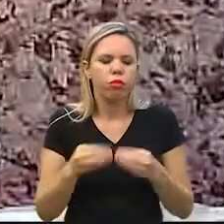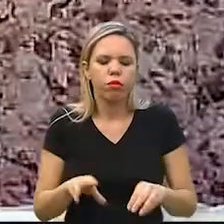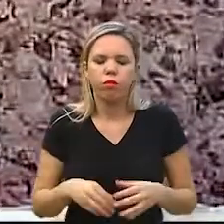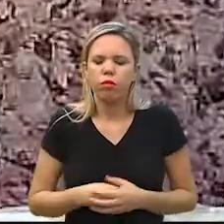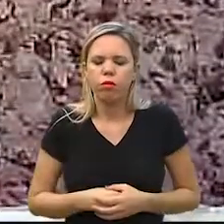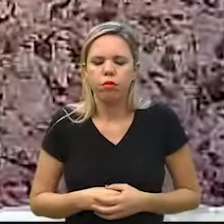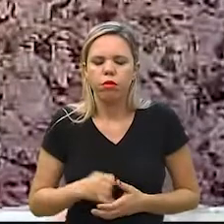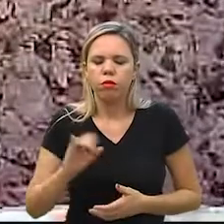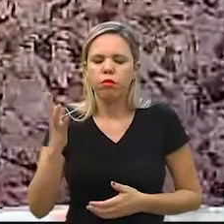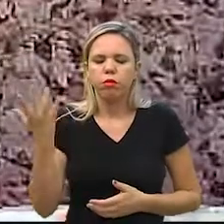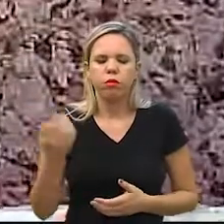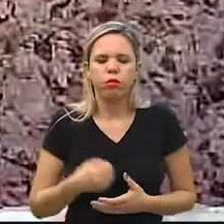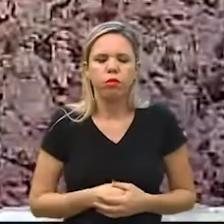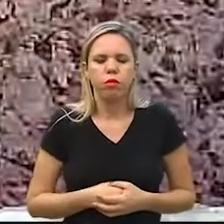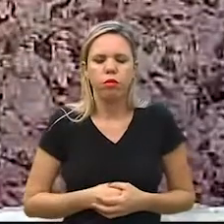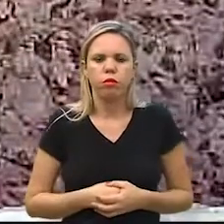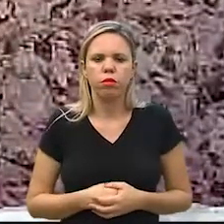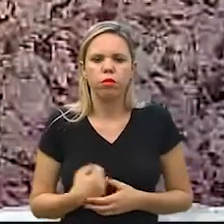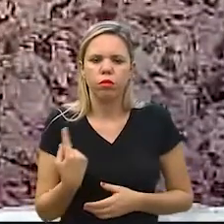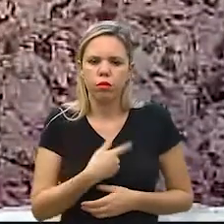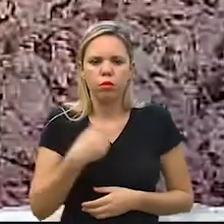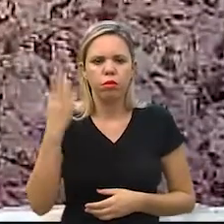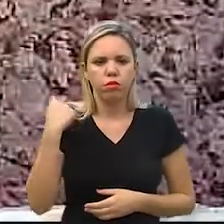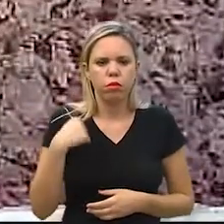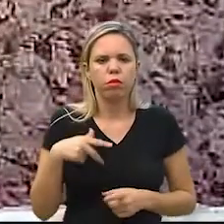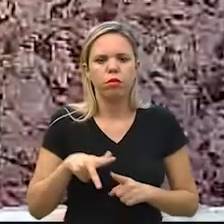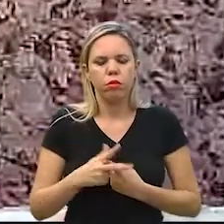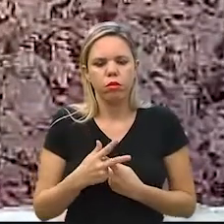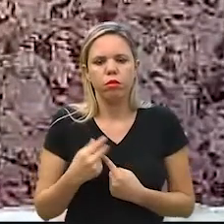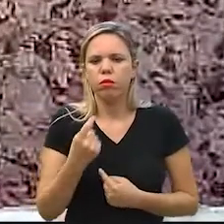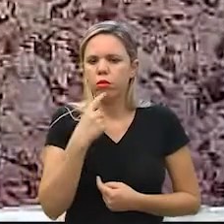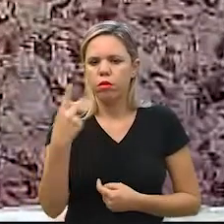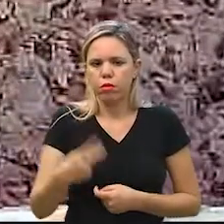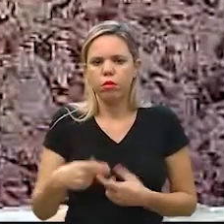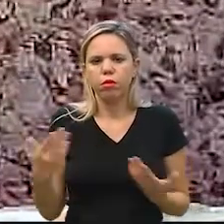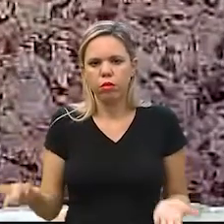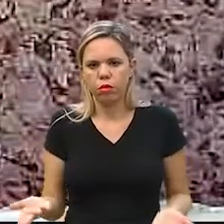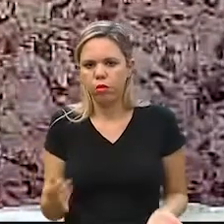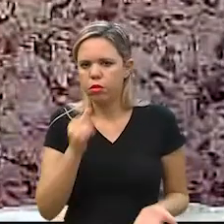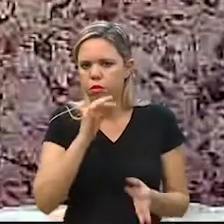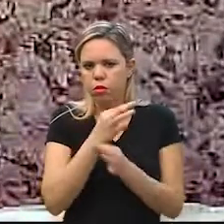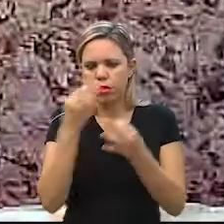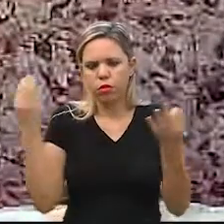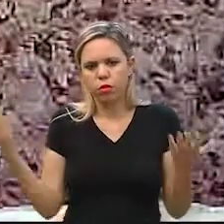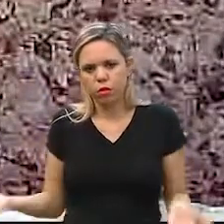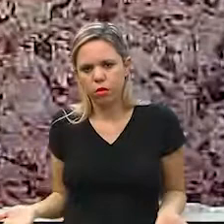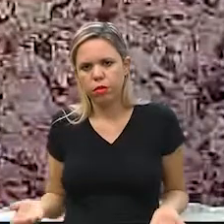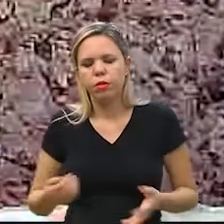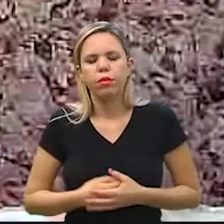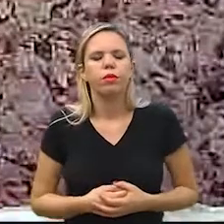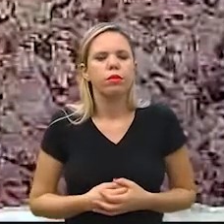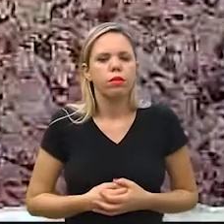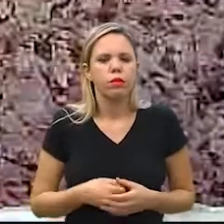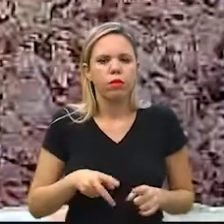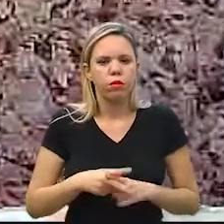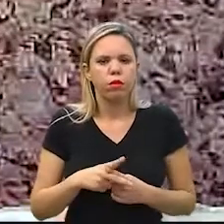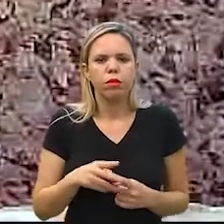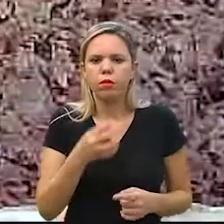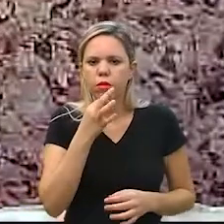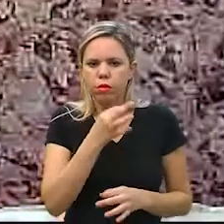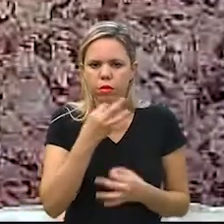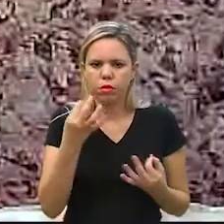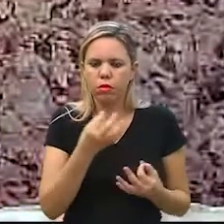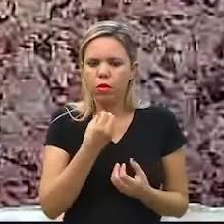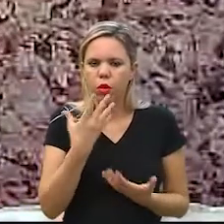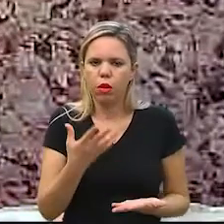precarizada se isso acontecer. E a gente sabe que a manutenção de Campinas é exemplar, né? A manutenção de